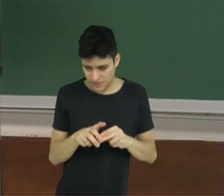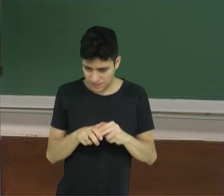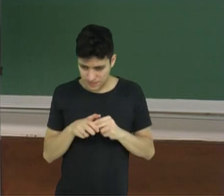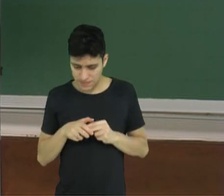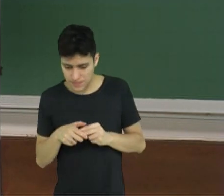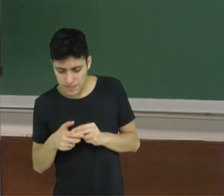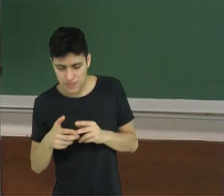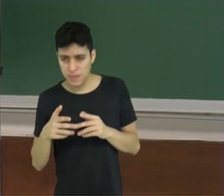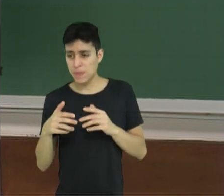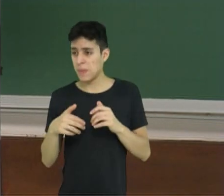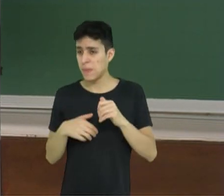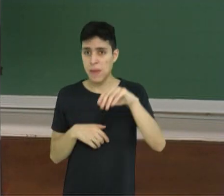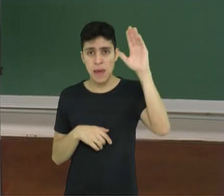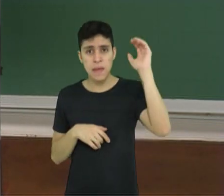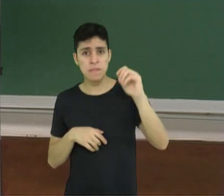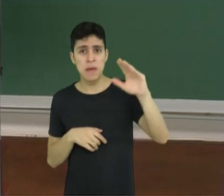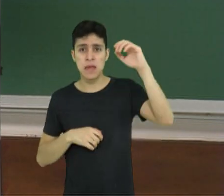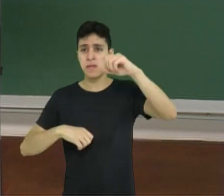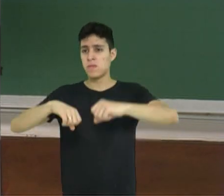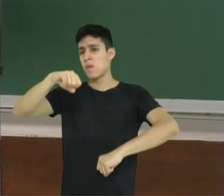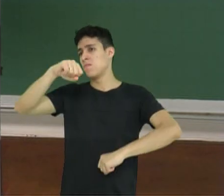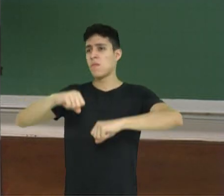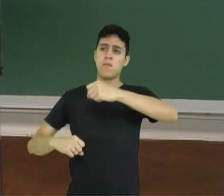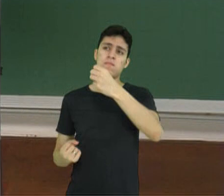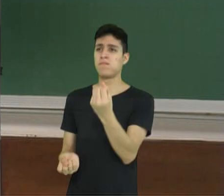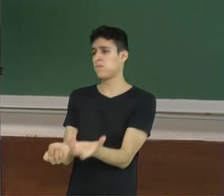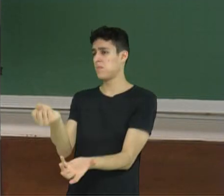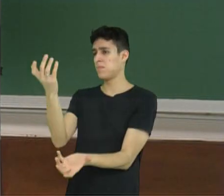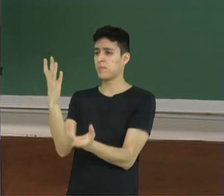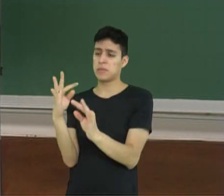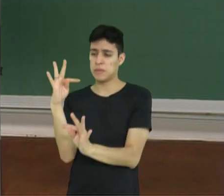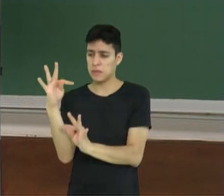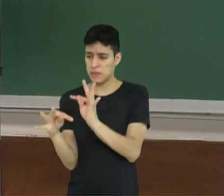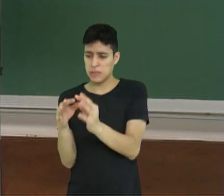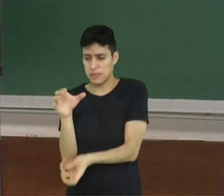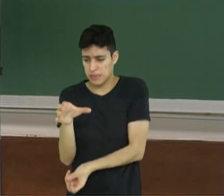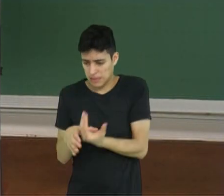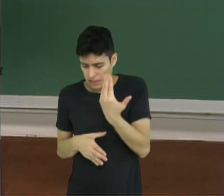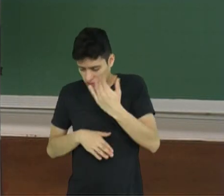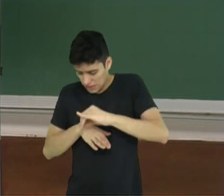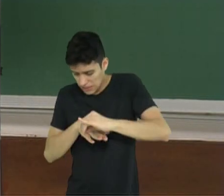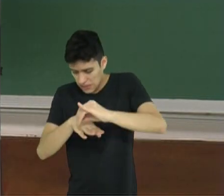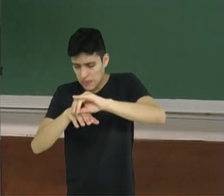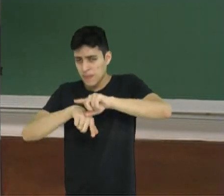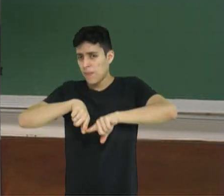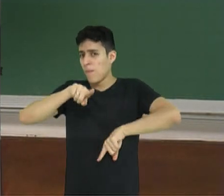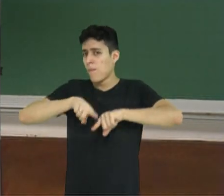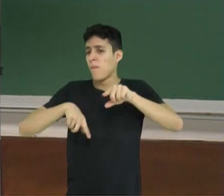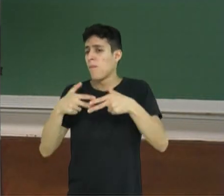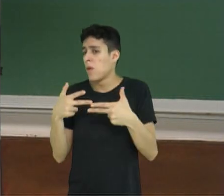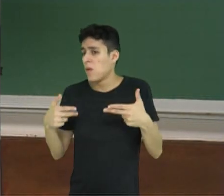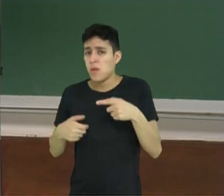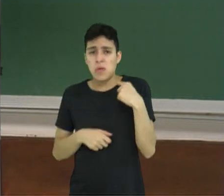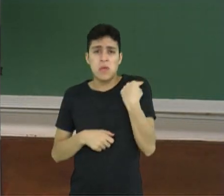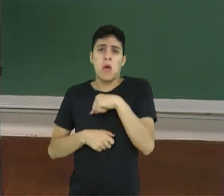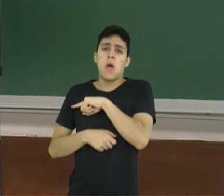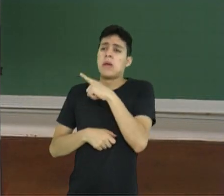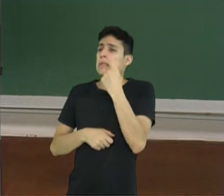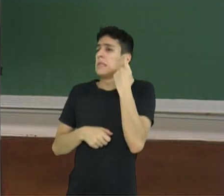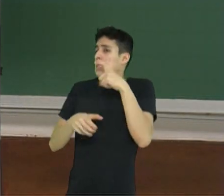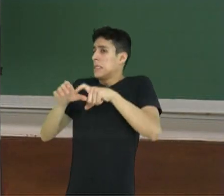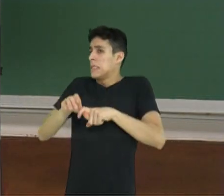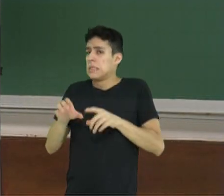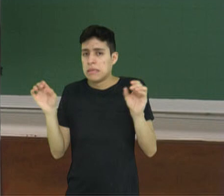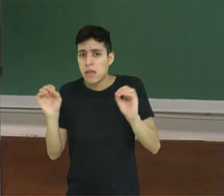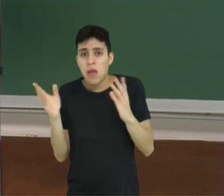e a oferta da indústria foi aumentando, o consumo, desenvolvimento tecnológico, criação de produtos que nós não dependíamos desses produtos, hoje